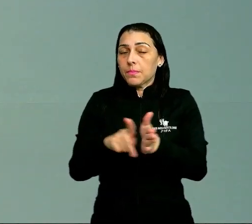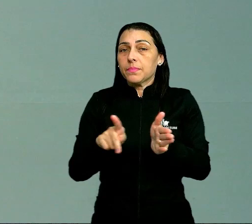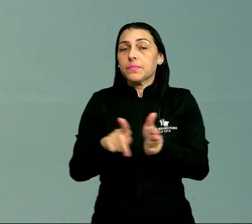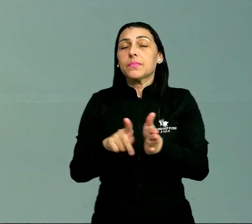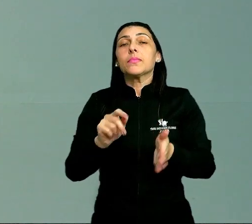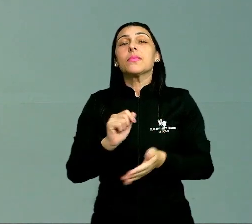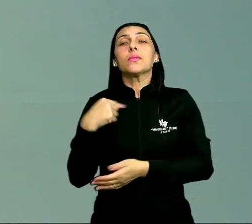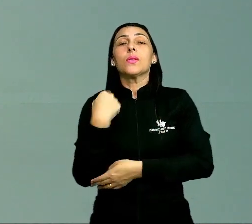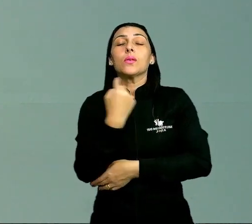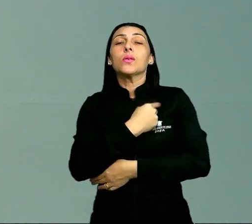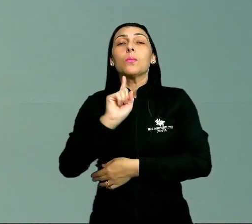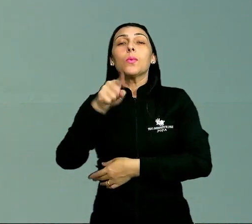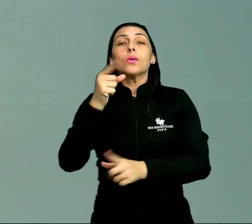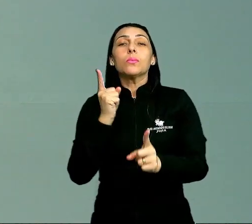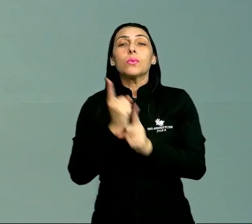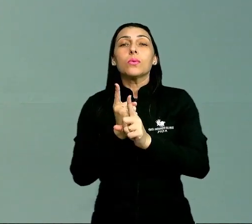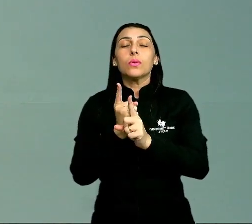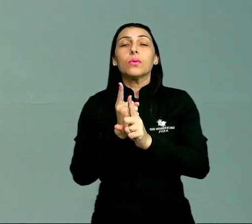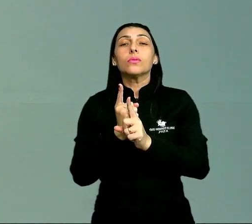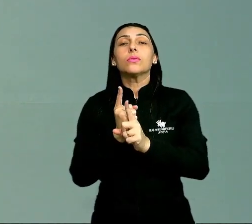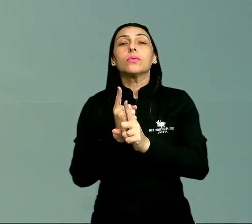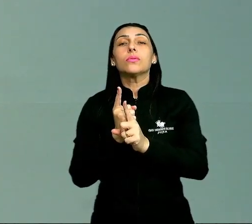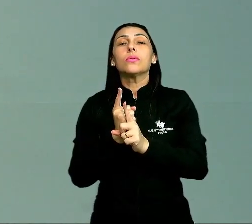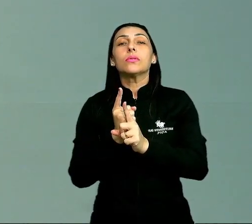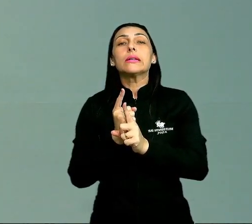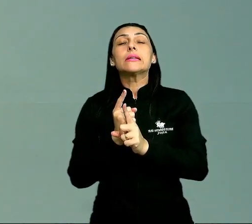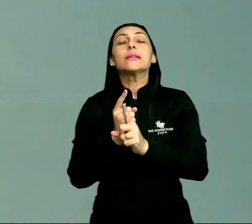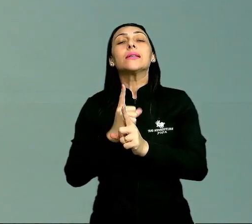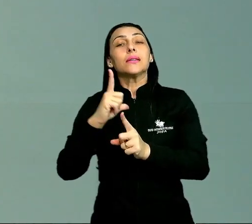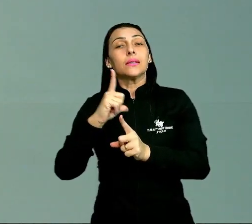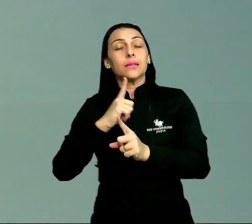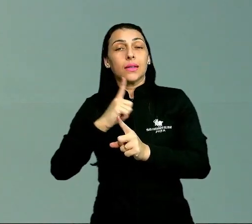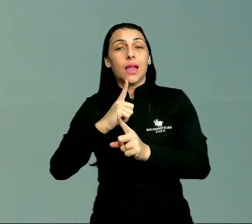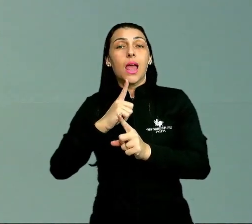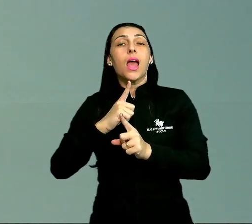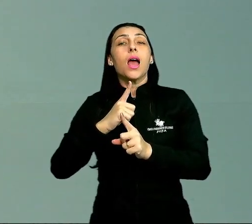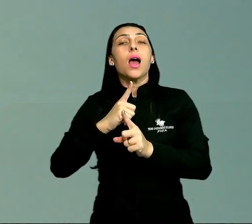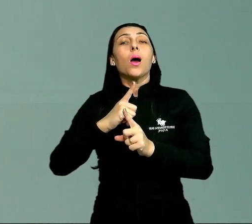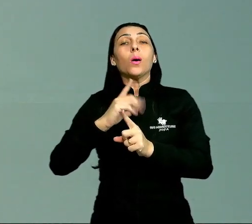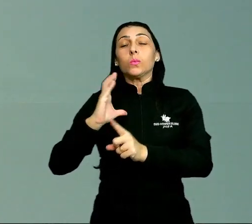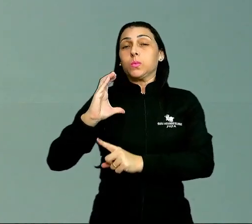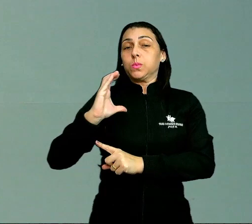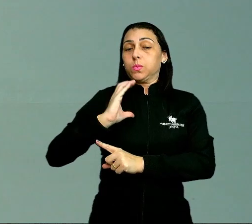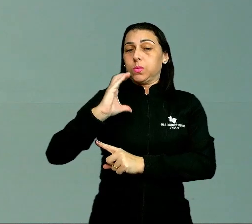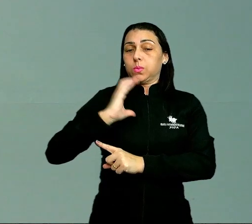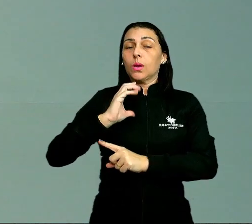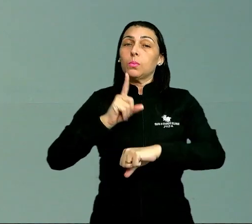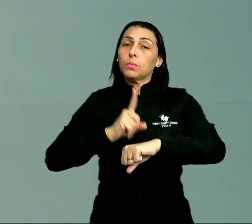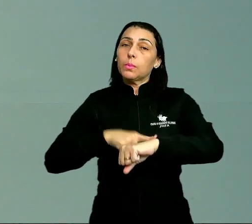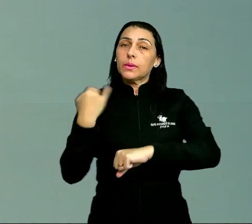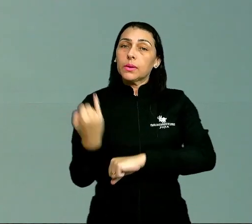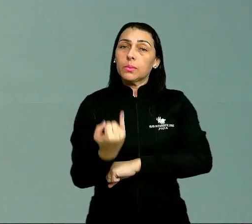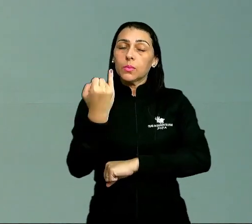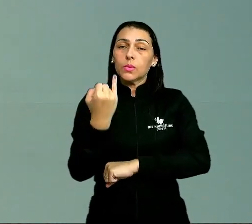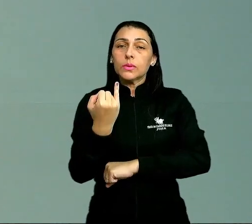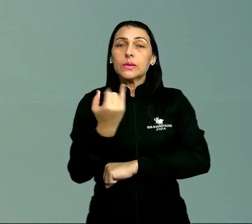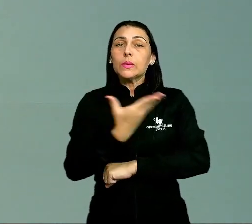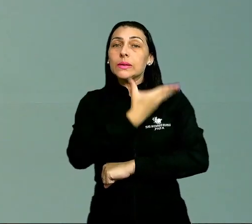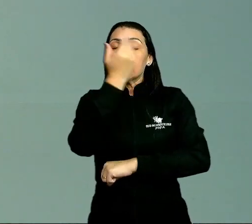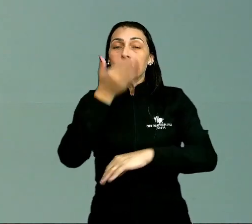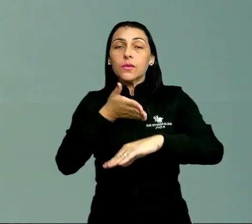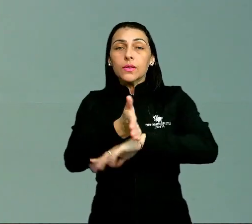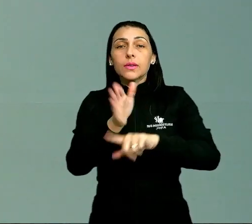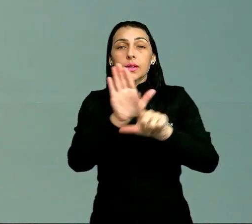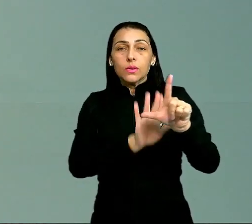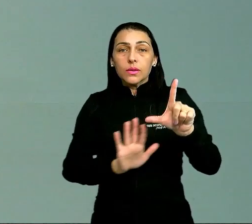tomarem parte no nosso próximo encontro, onde a gente vai tratar das questões éticas. É um momento importante. Não deixem de